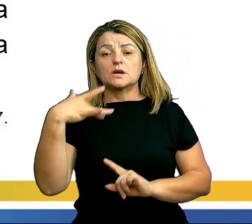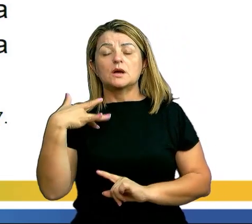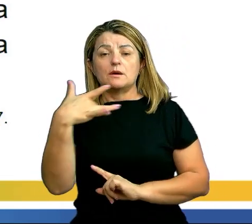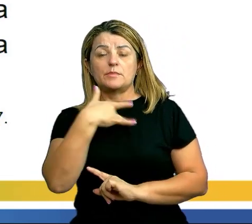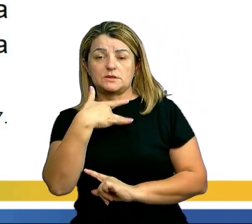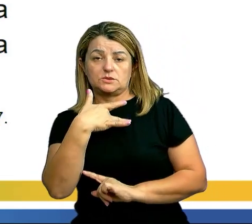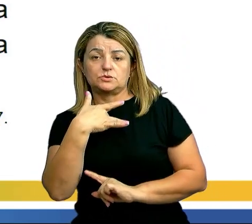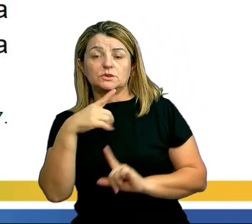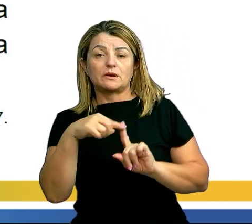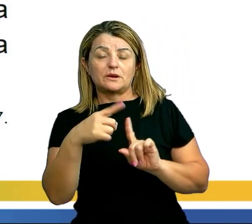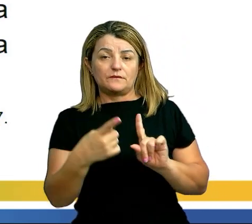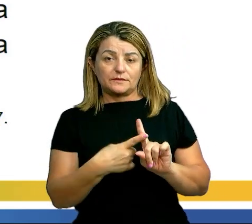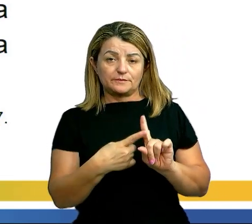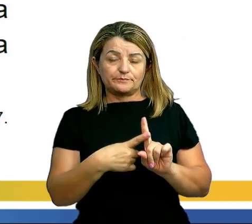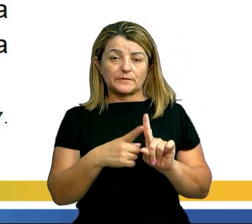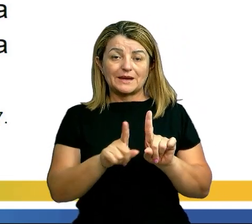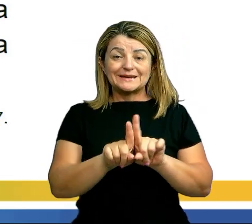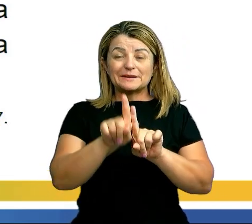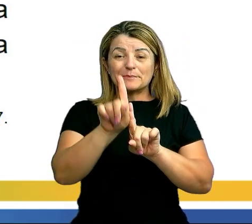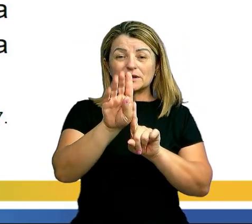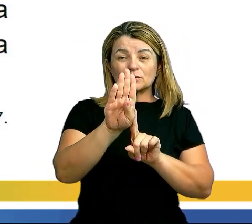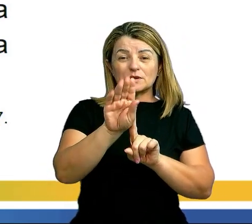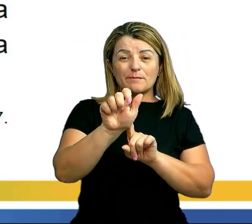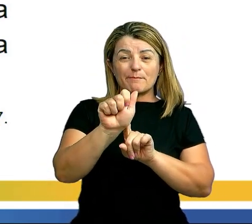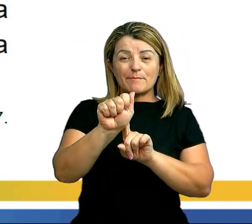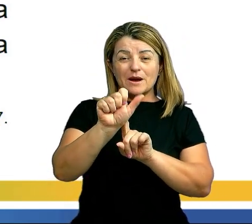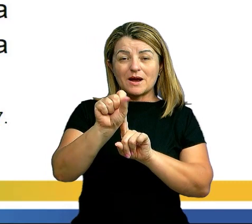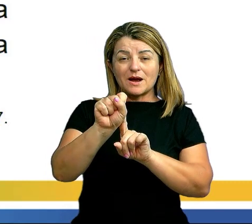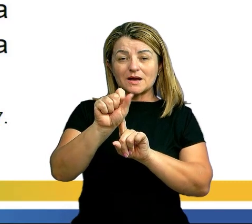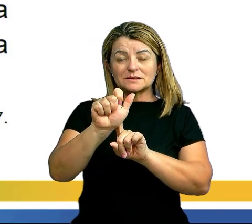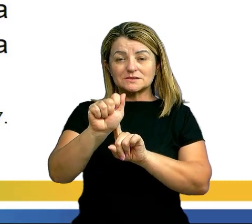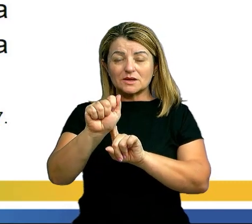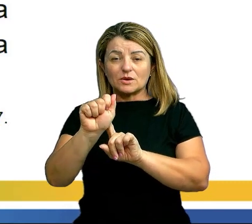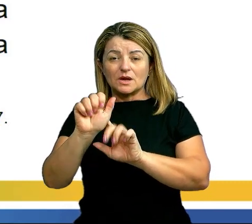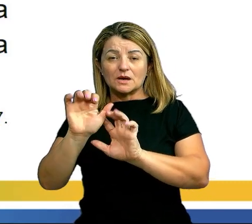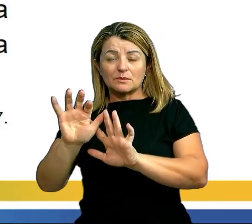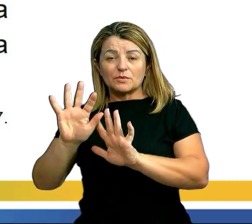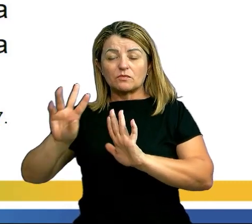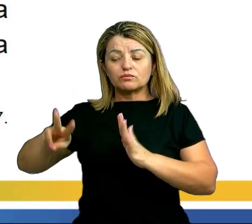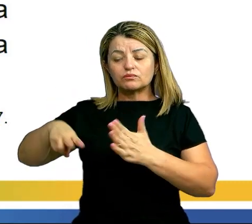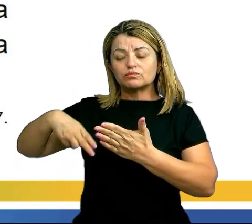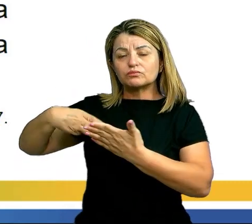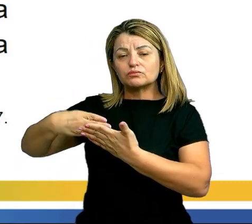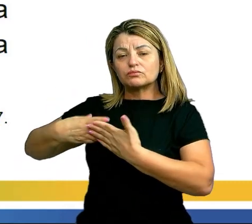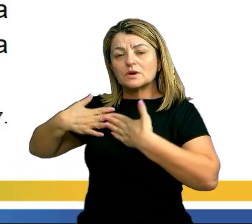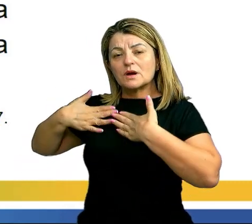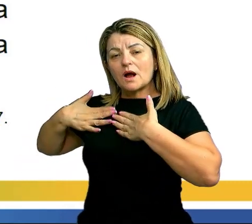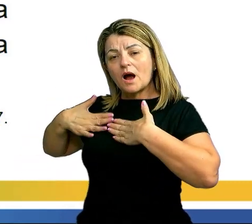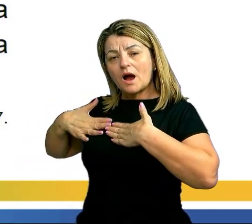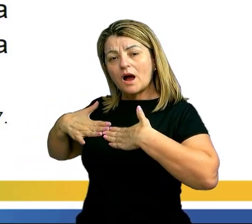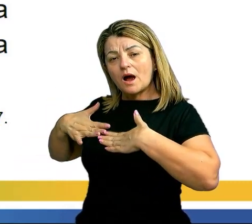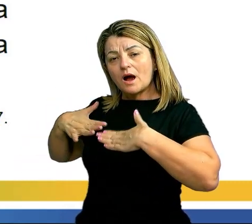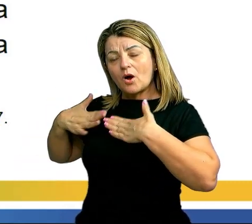Temperatura basal é aquela quando a pessoa está em descanso assim que acorda de manhã. A